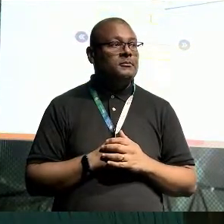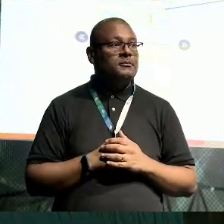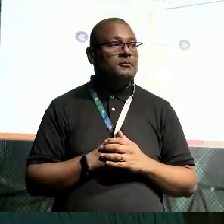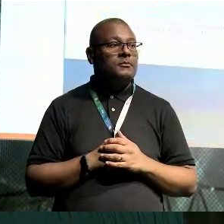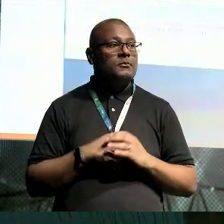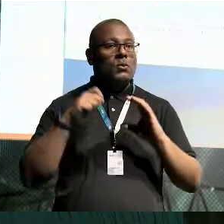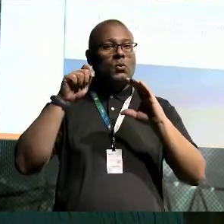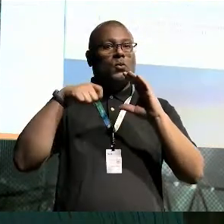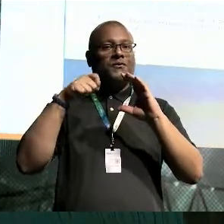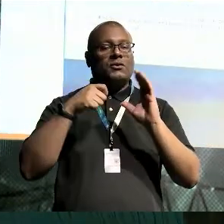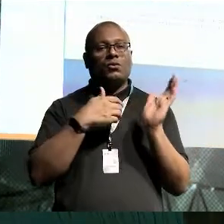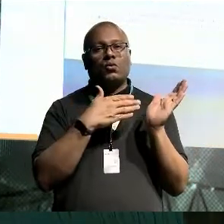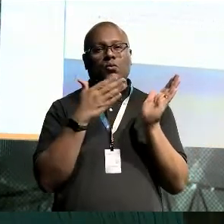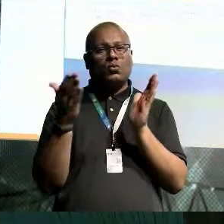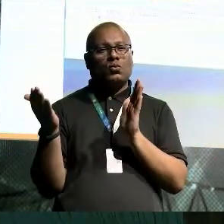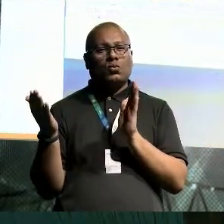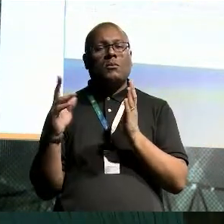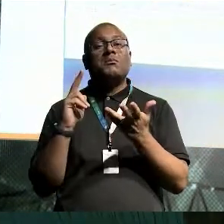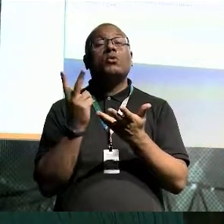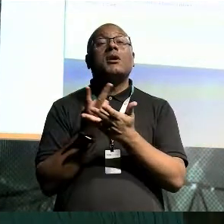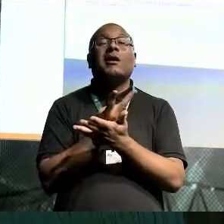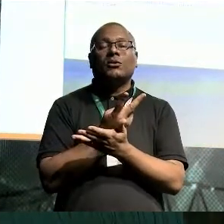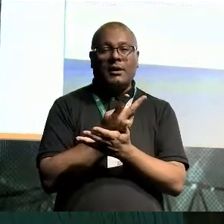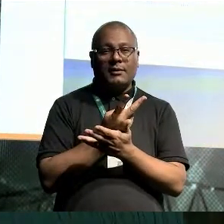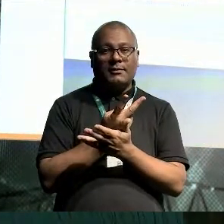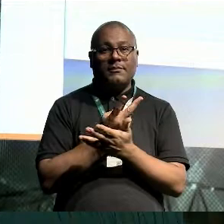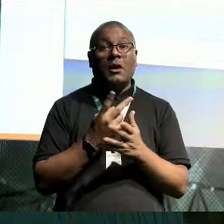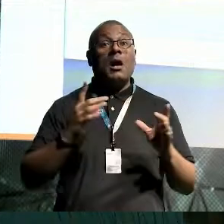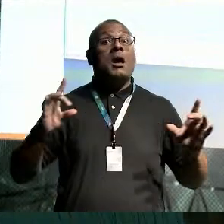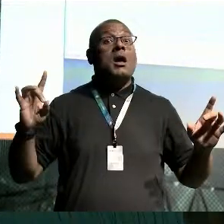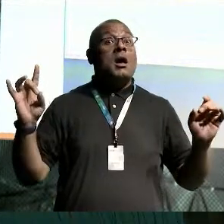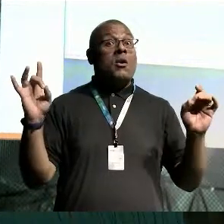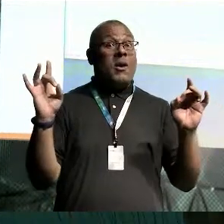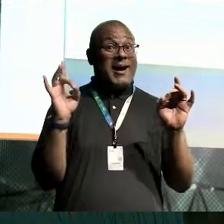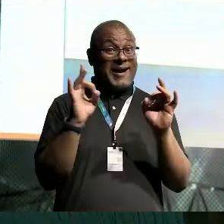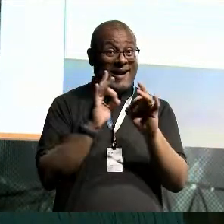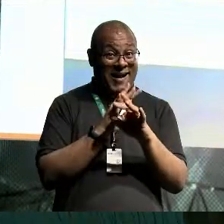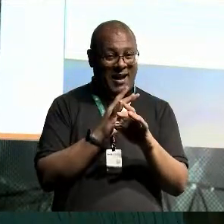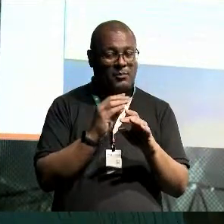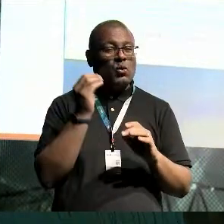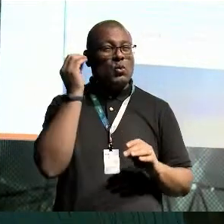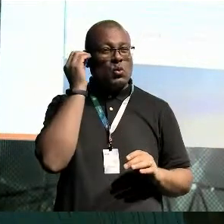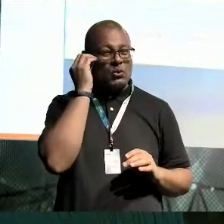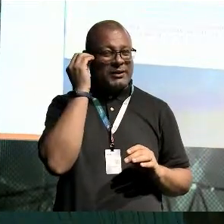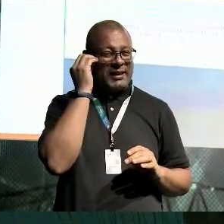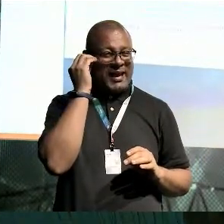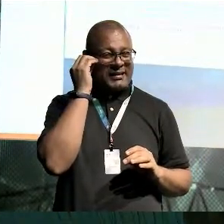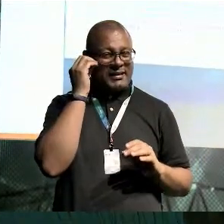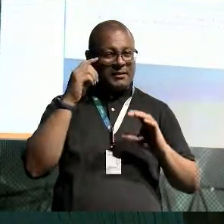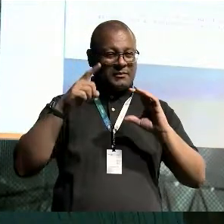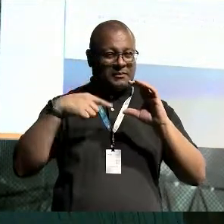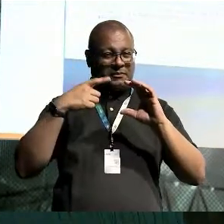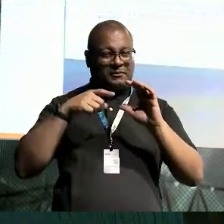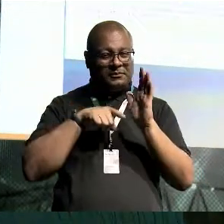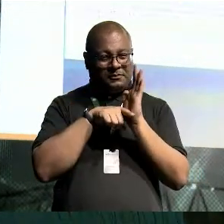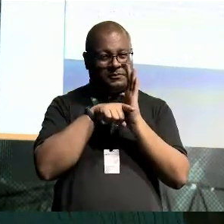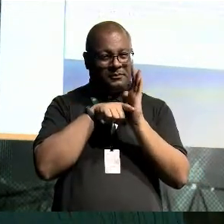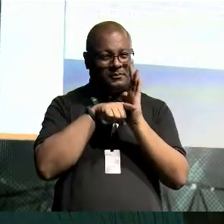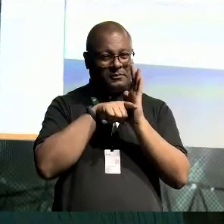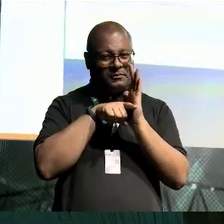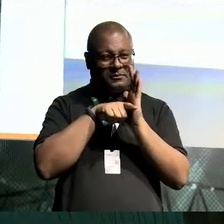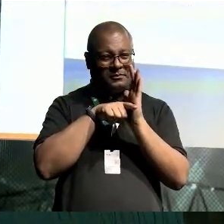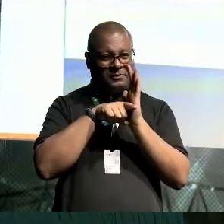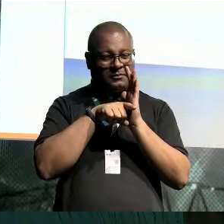O vídeo não passou aqui, mas o que acontece? Depois que eu acabo de fazer rodar essa auditoria